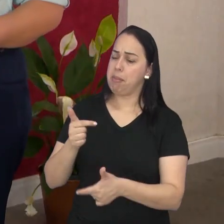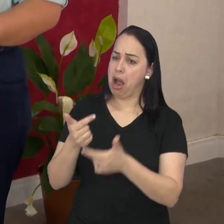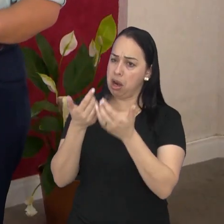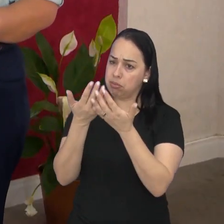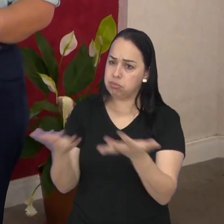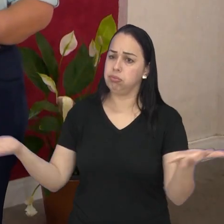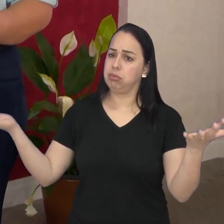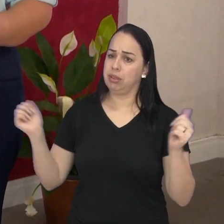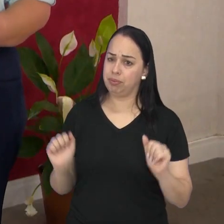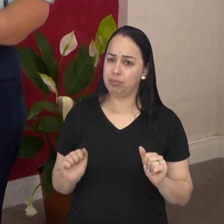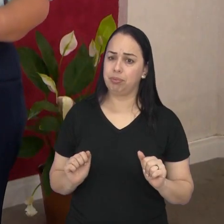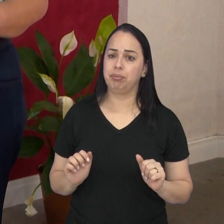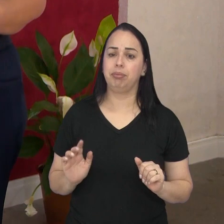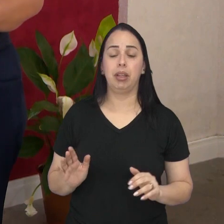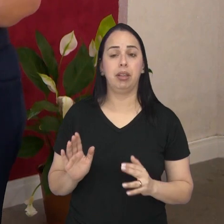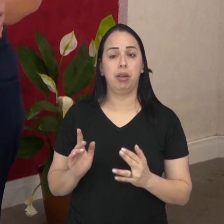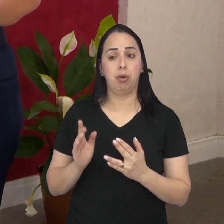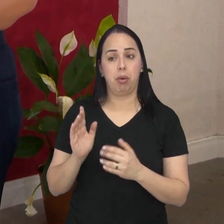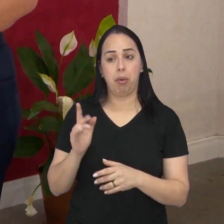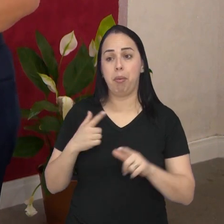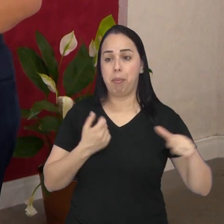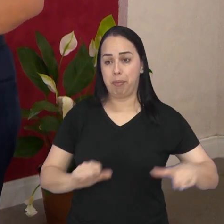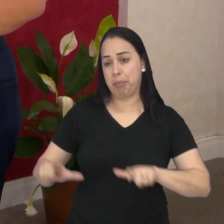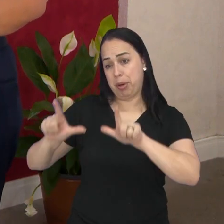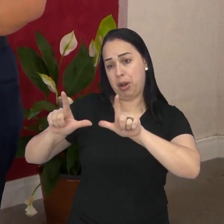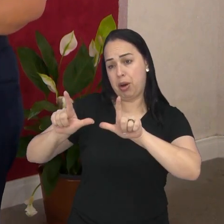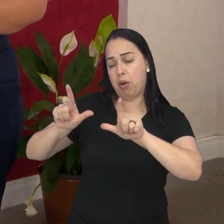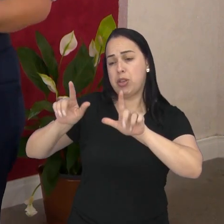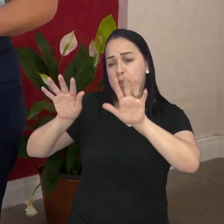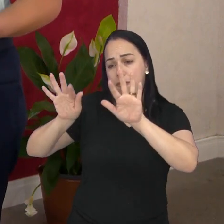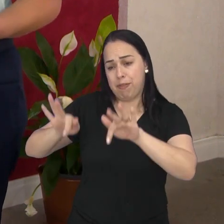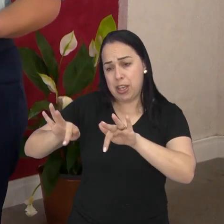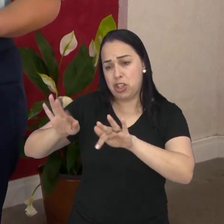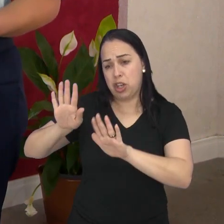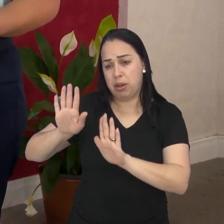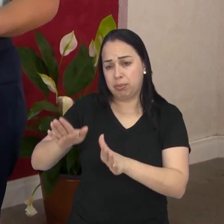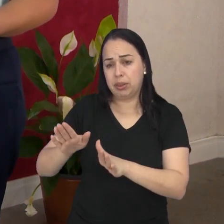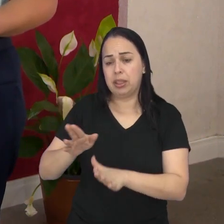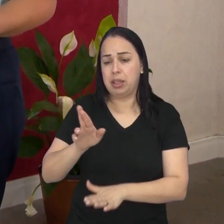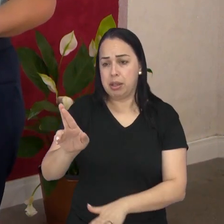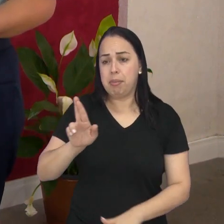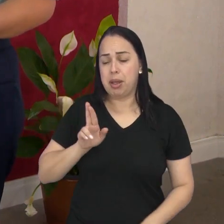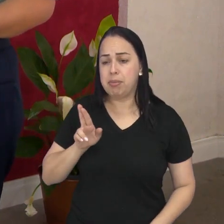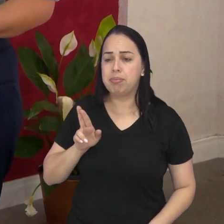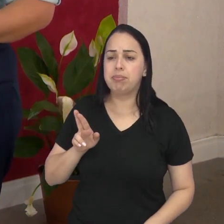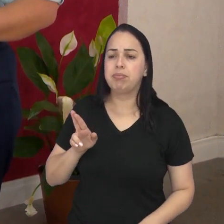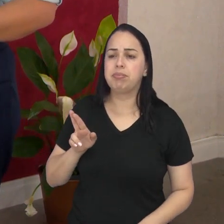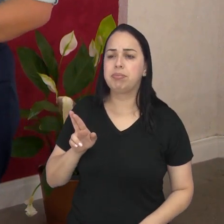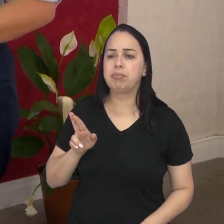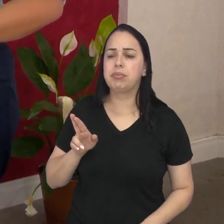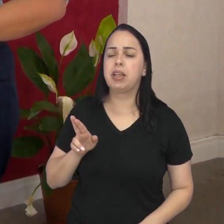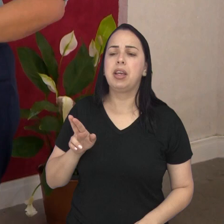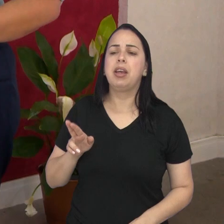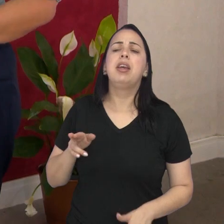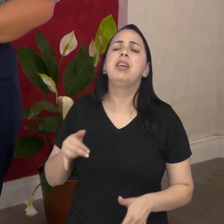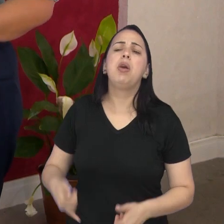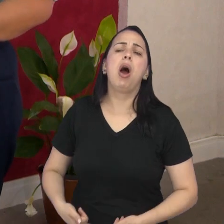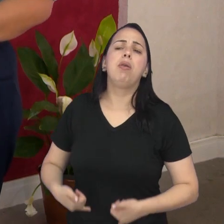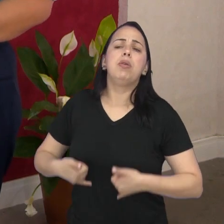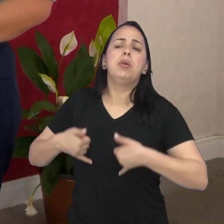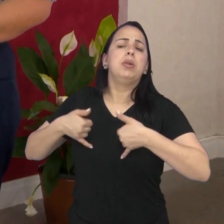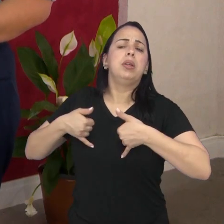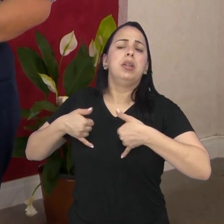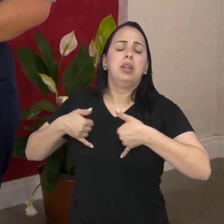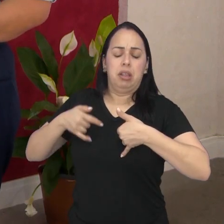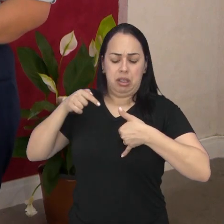mesmo, né? Isso. Padre, nosso programa já está chegando ao fim. Visto essa sua resposta, como que fica a questão da vaidade,